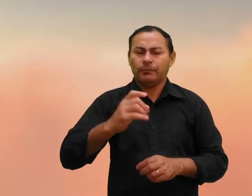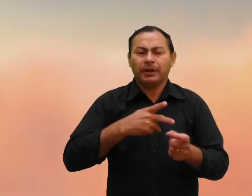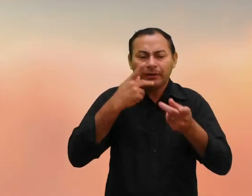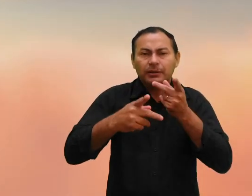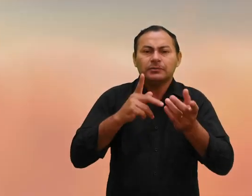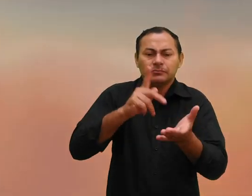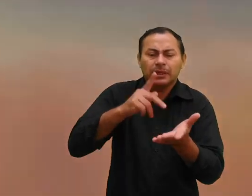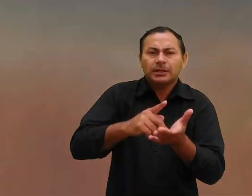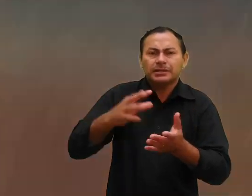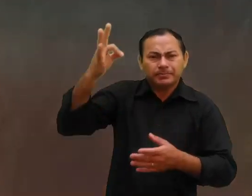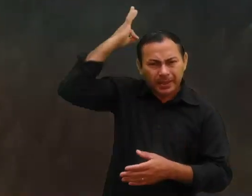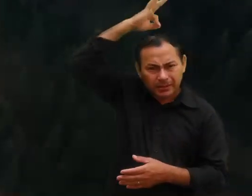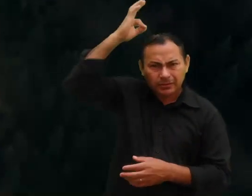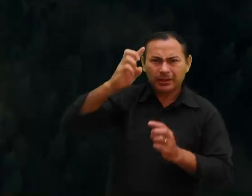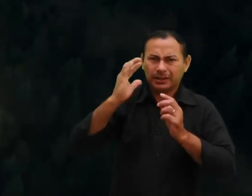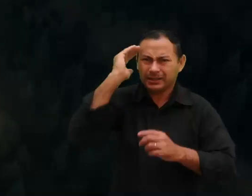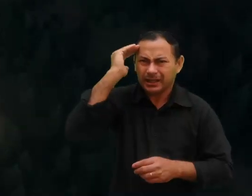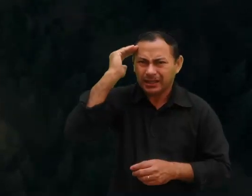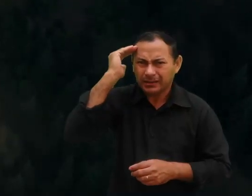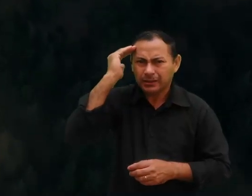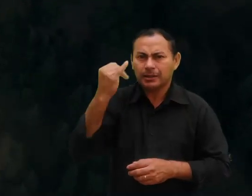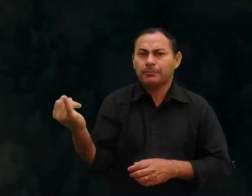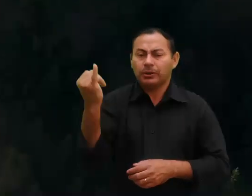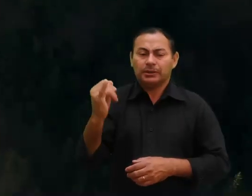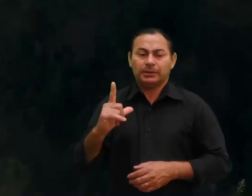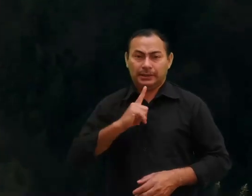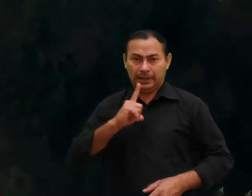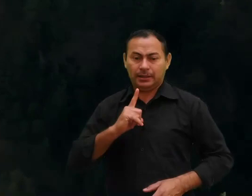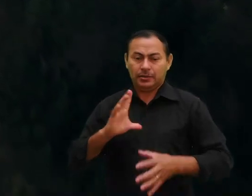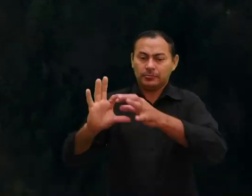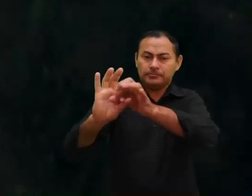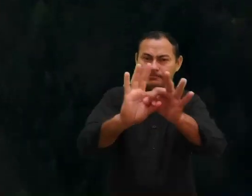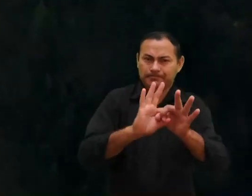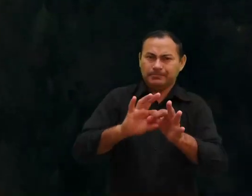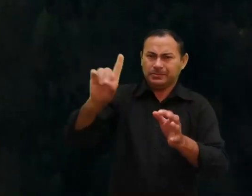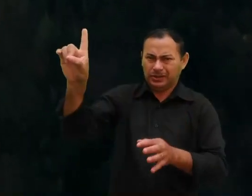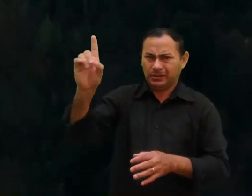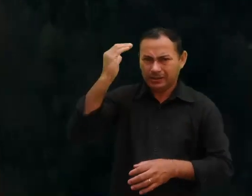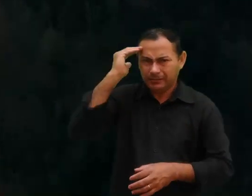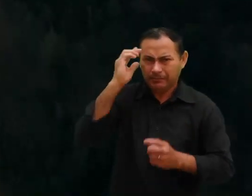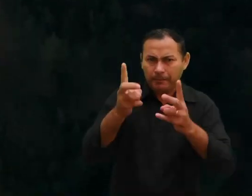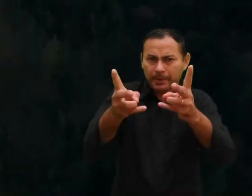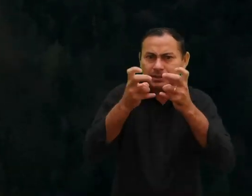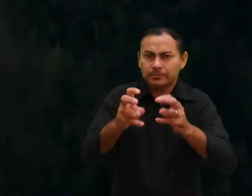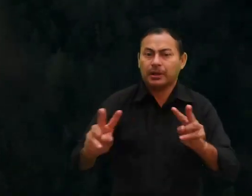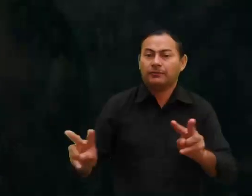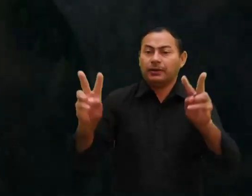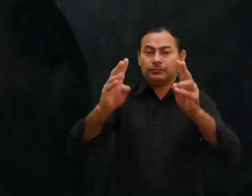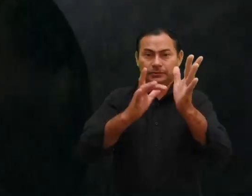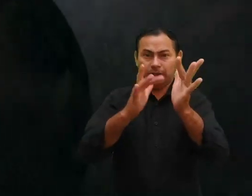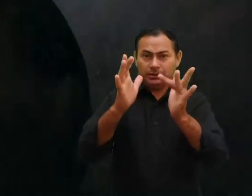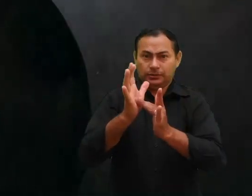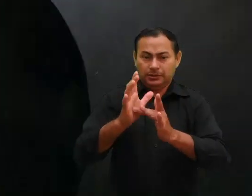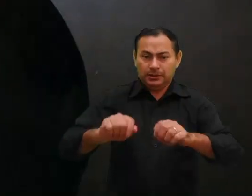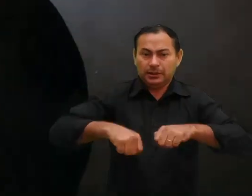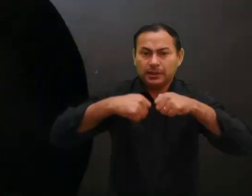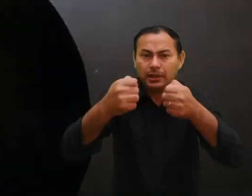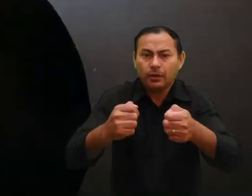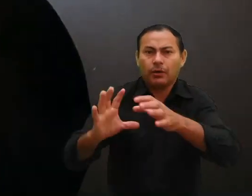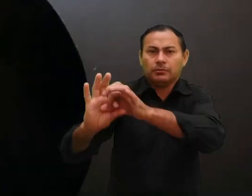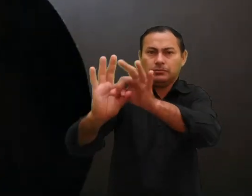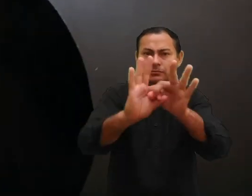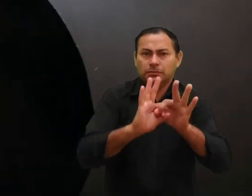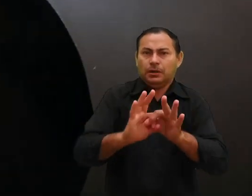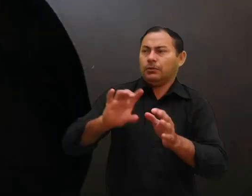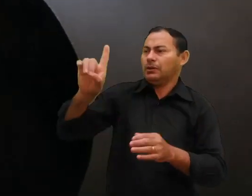verdade. Você compreende a importância de ter comunhão com Deus? Você percebe o valor que Jesus deu